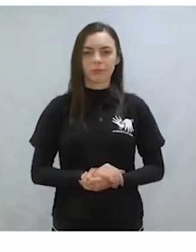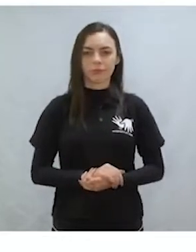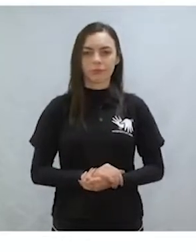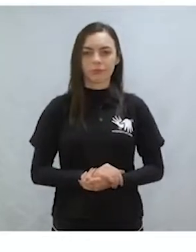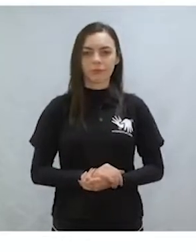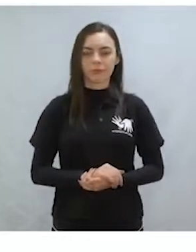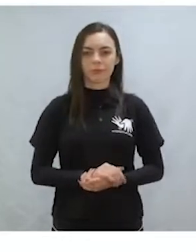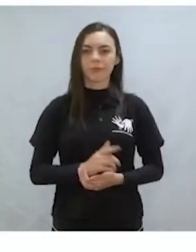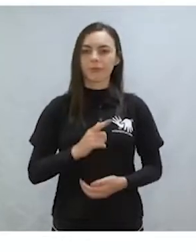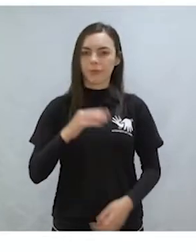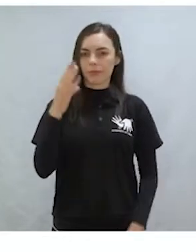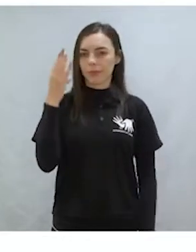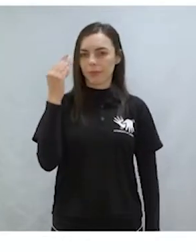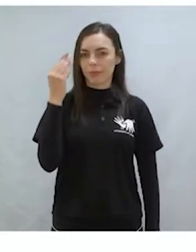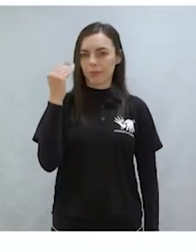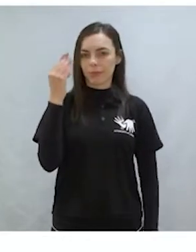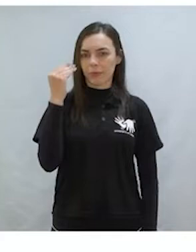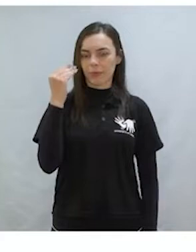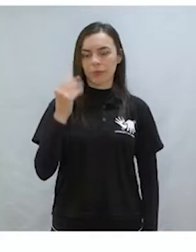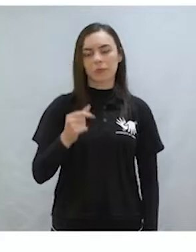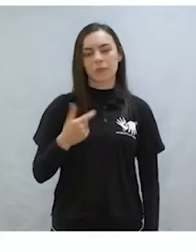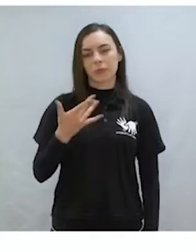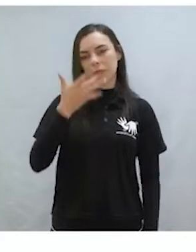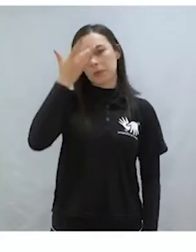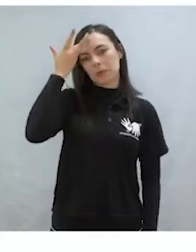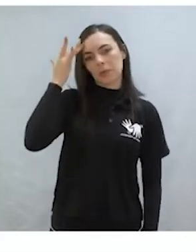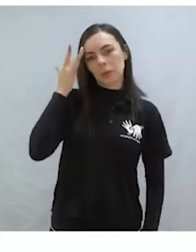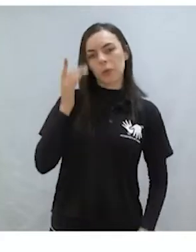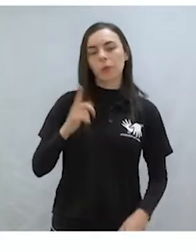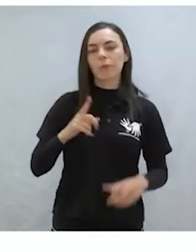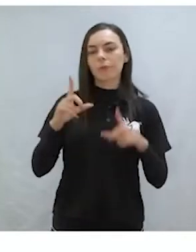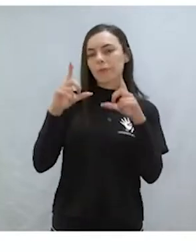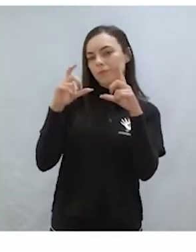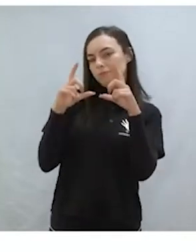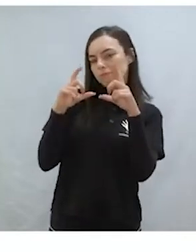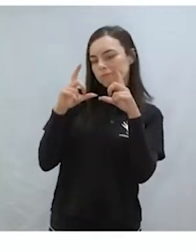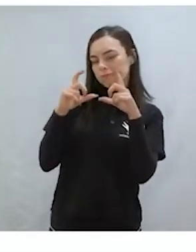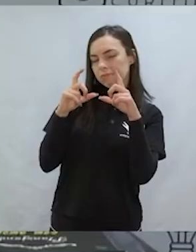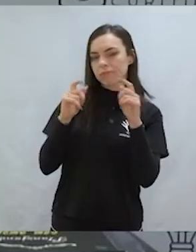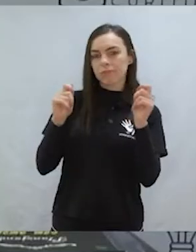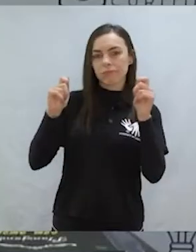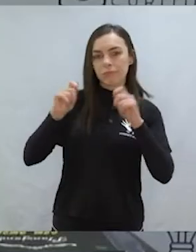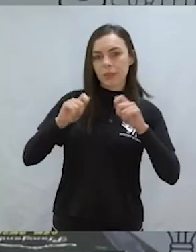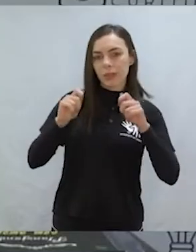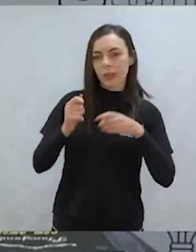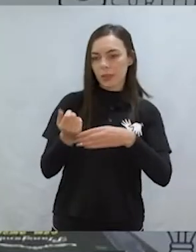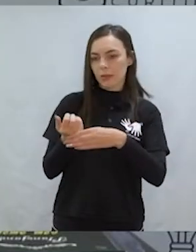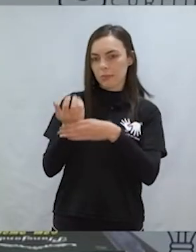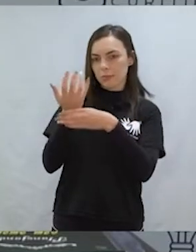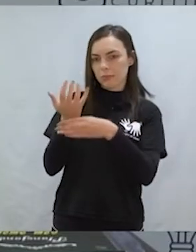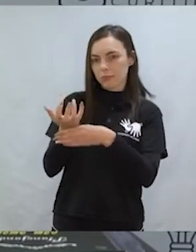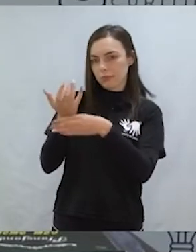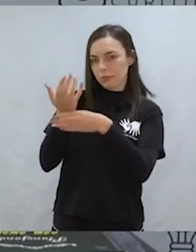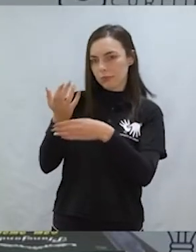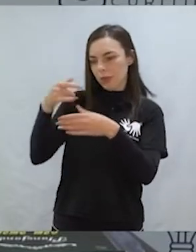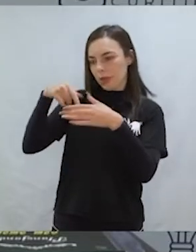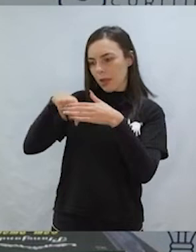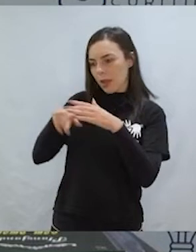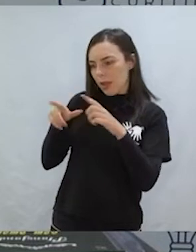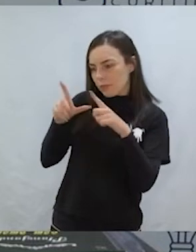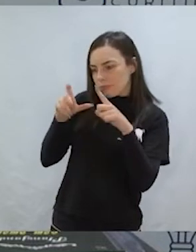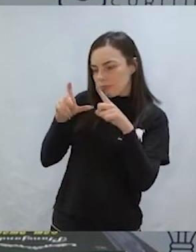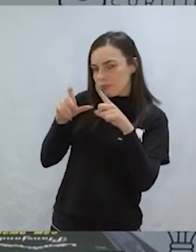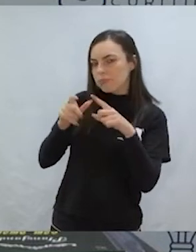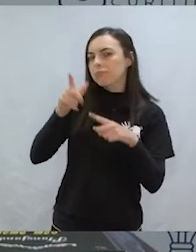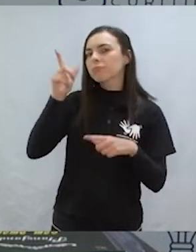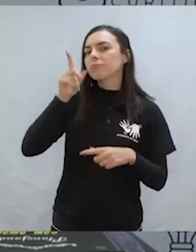baleia. Temos a foto. Alguém foi lá com uma câmera que pode tirar foto embaixo